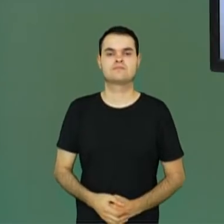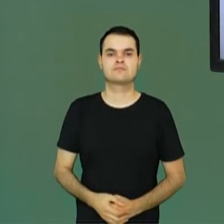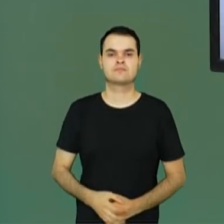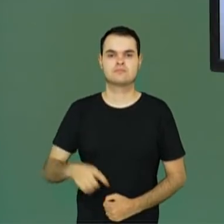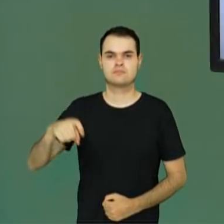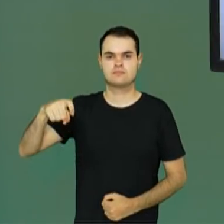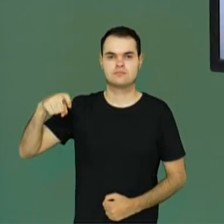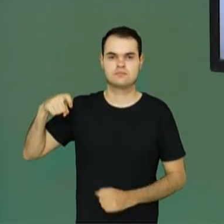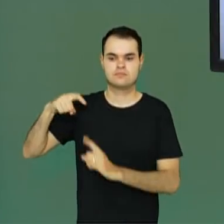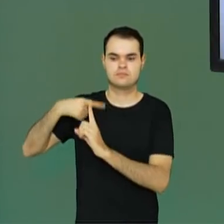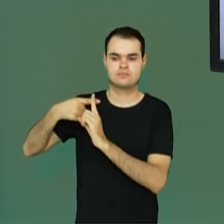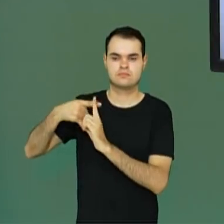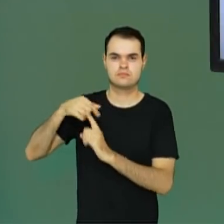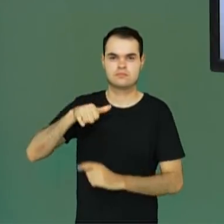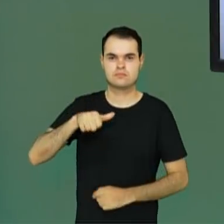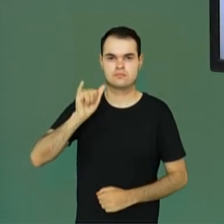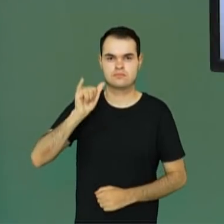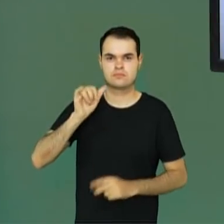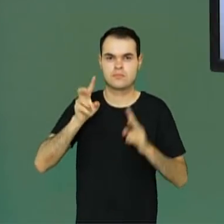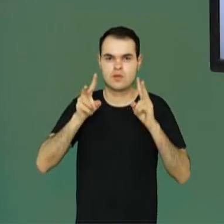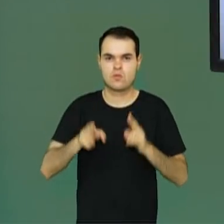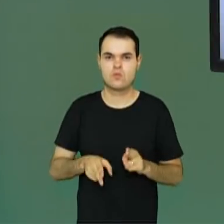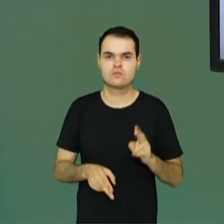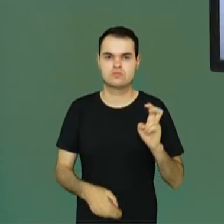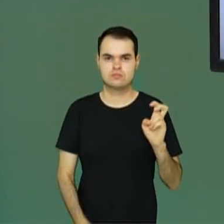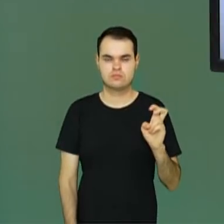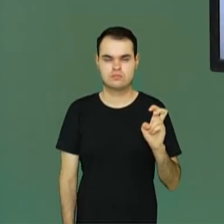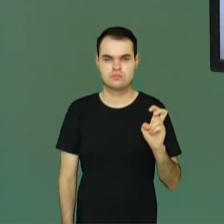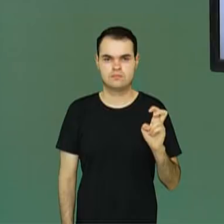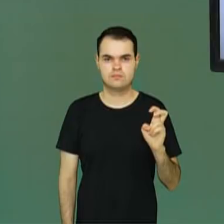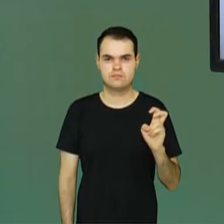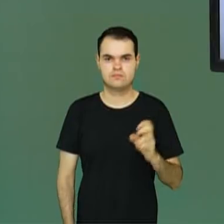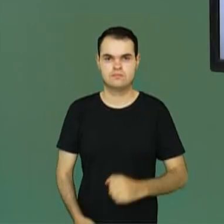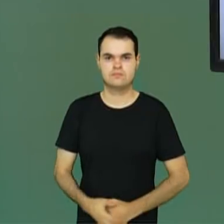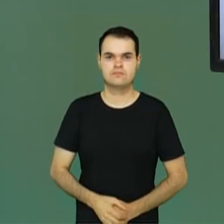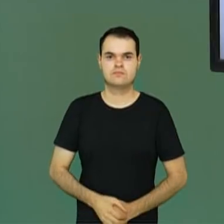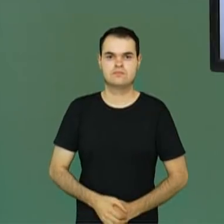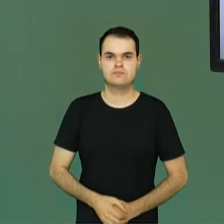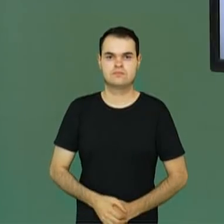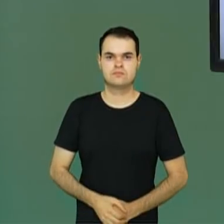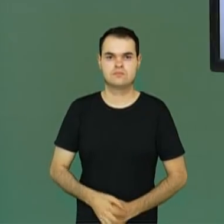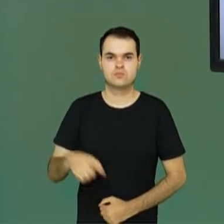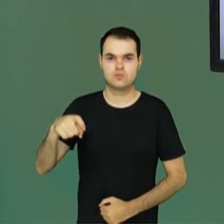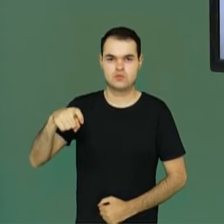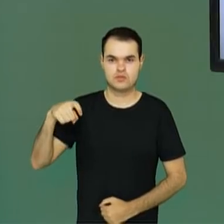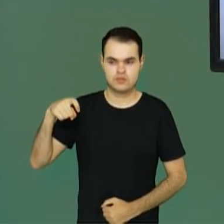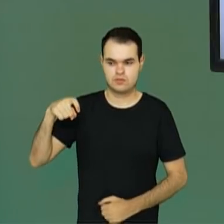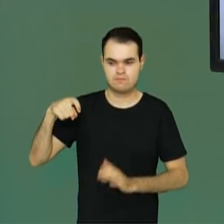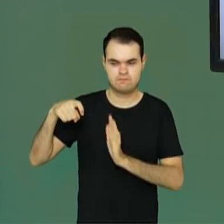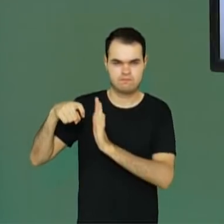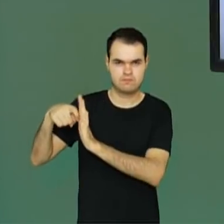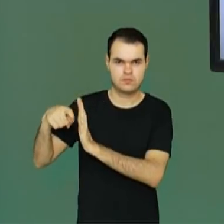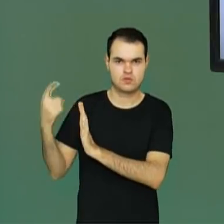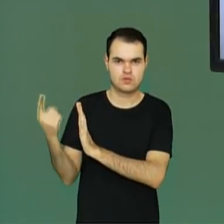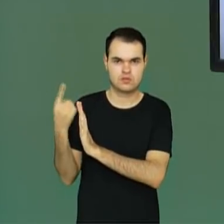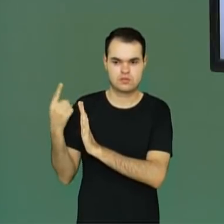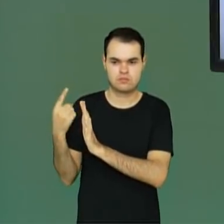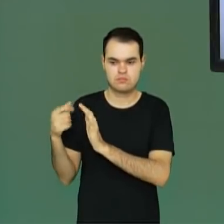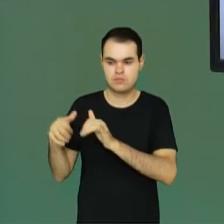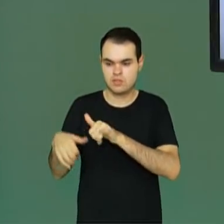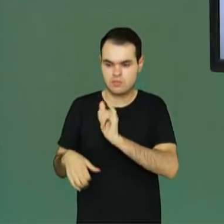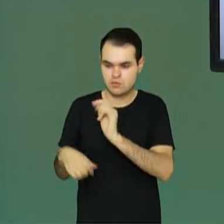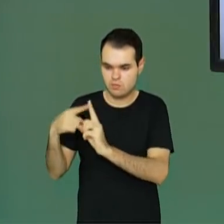X mais y é igual a 5. Vou deixar o x sozinho. Esse mais y vai para o outro lado